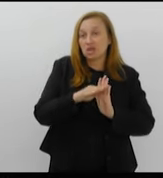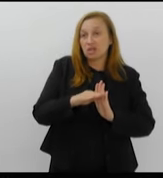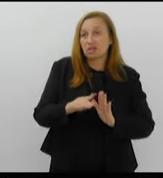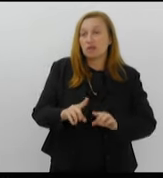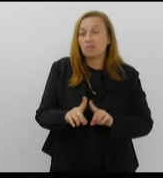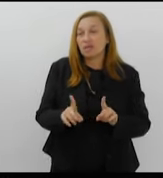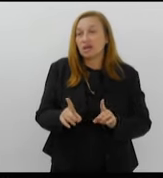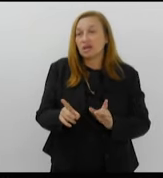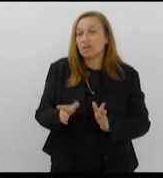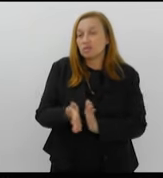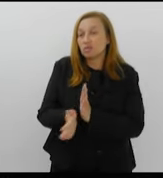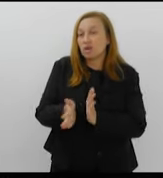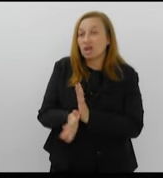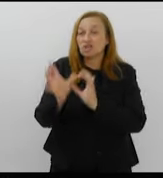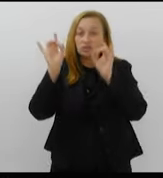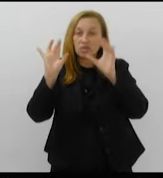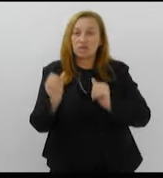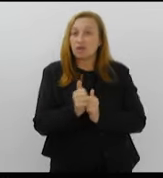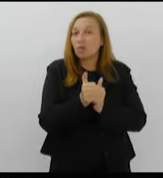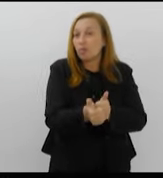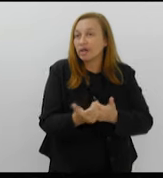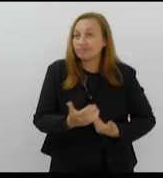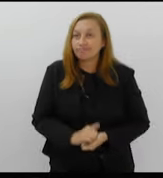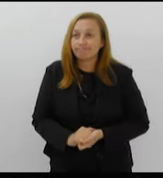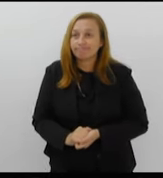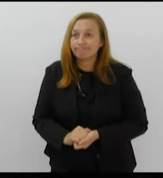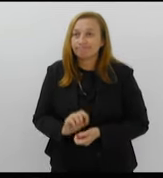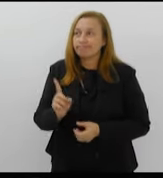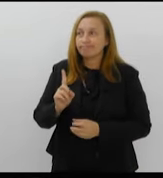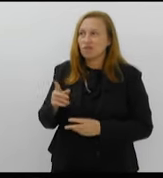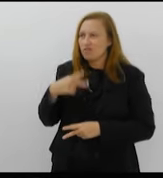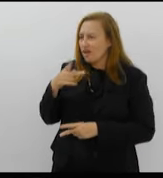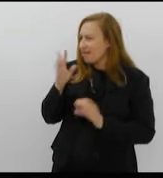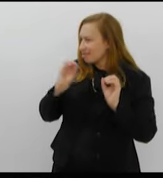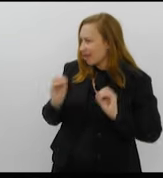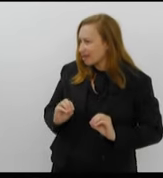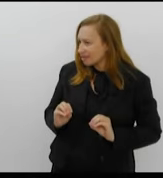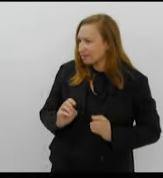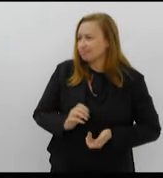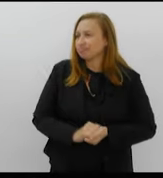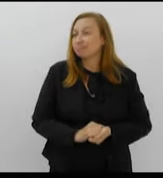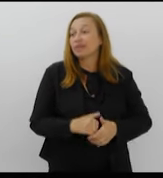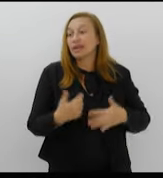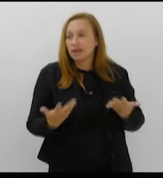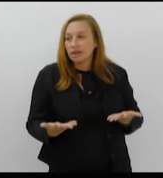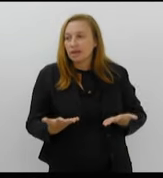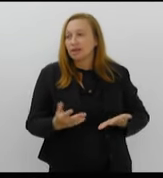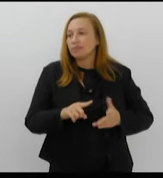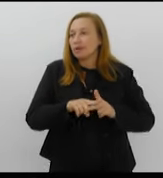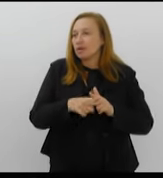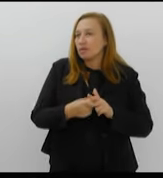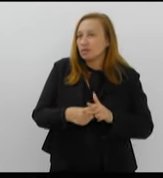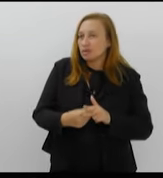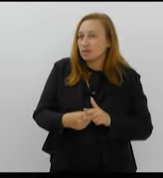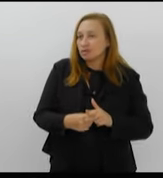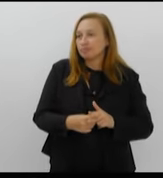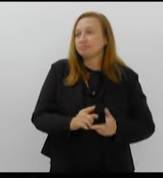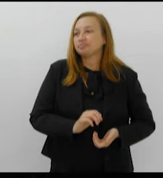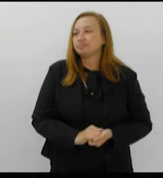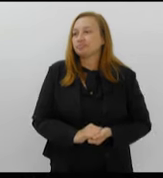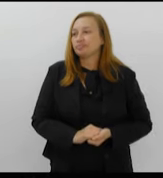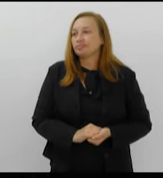encargos especiais que acompanham? Isso ninguém contabiliza. Então, para corrigir essas